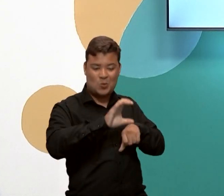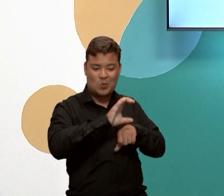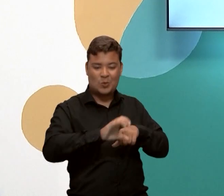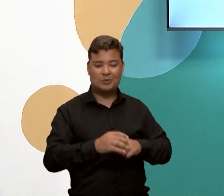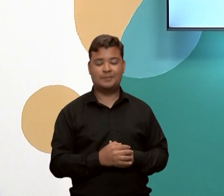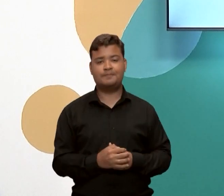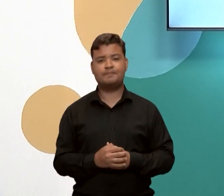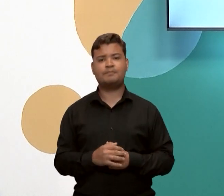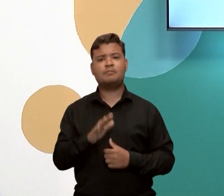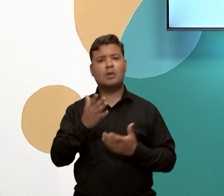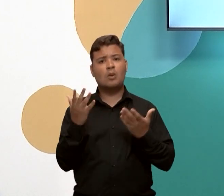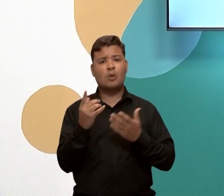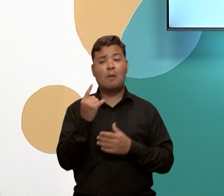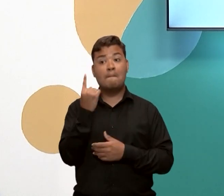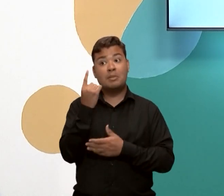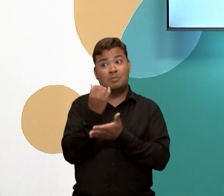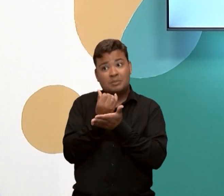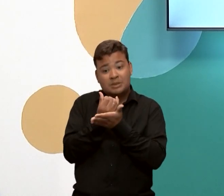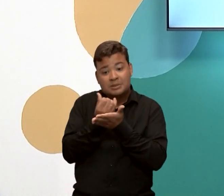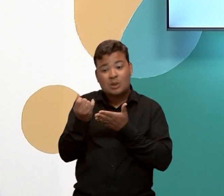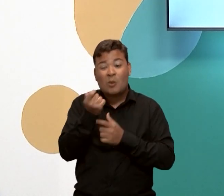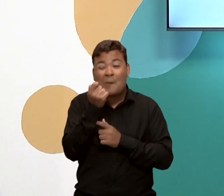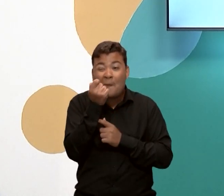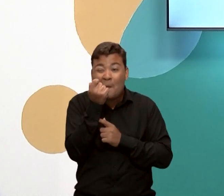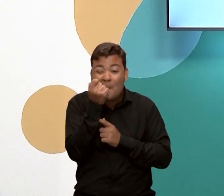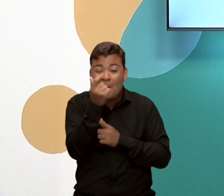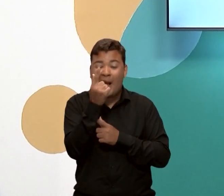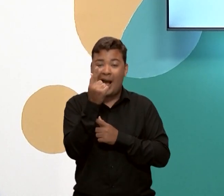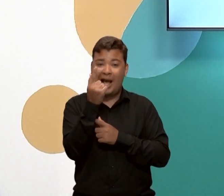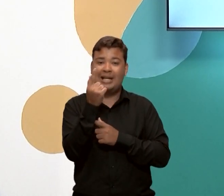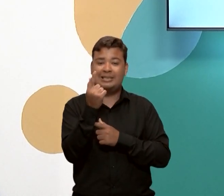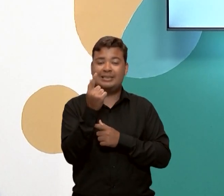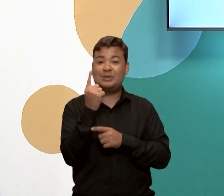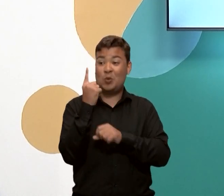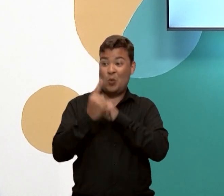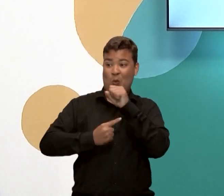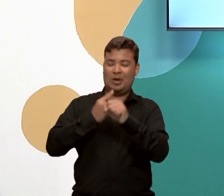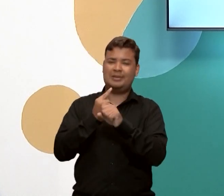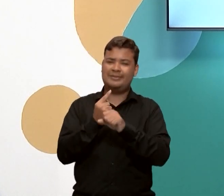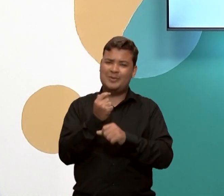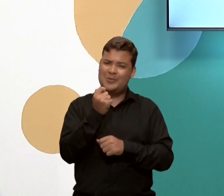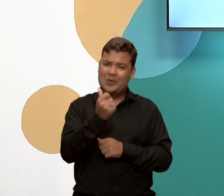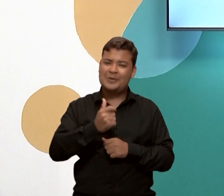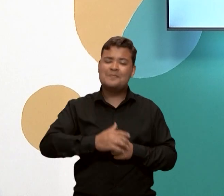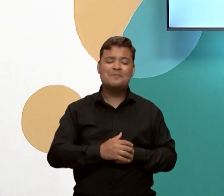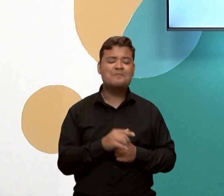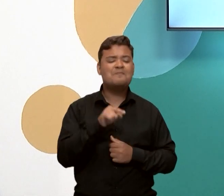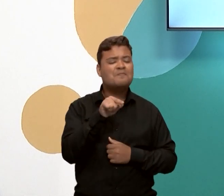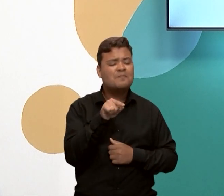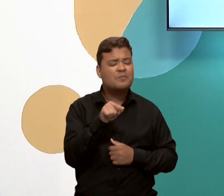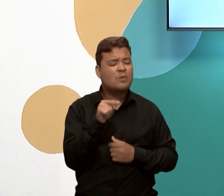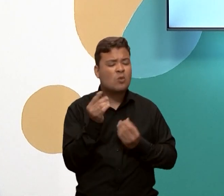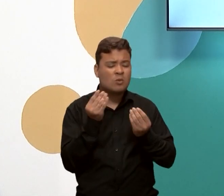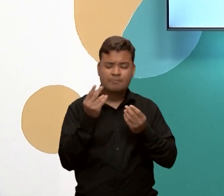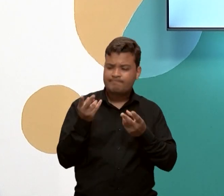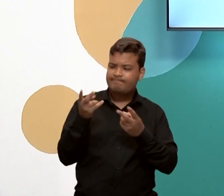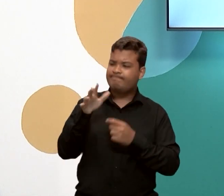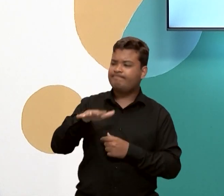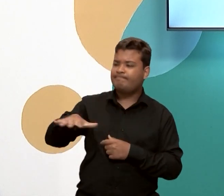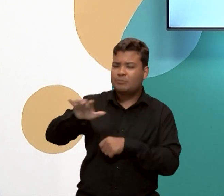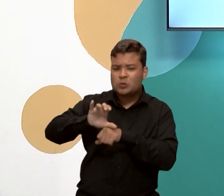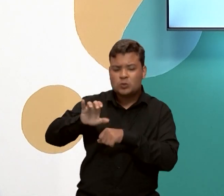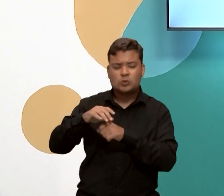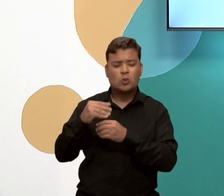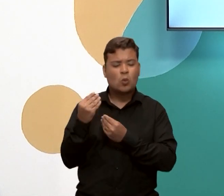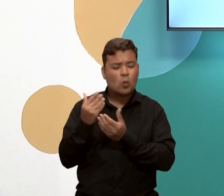primeiro semestre, quase primeiro ano, né? A gente já no finalzinho de 2022. O que você pode falar para a gente desse início do